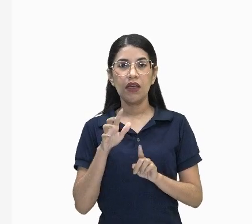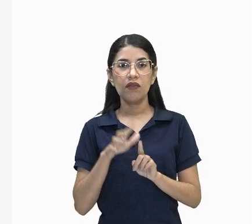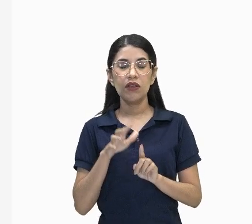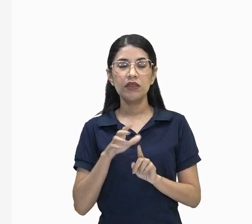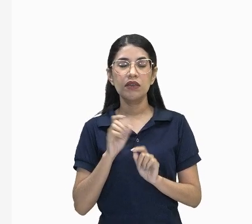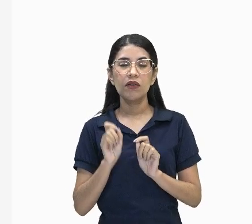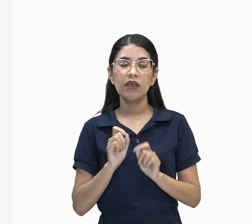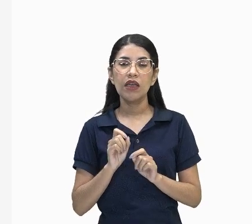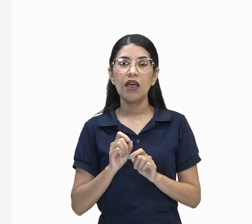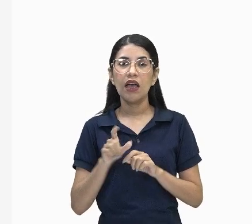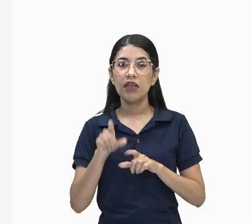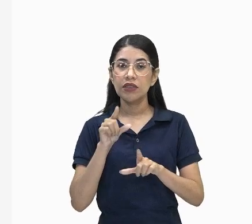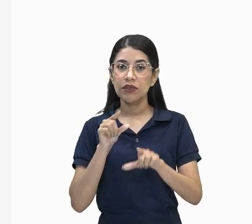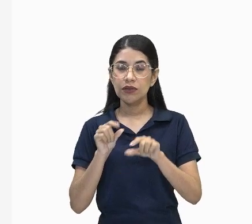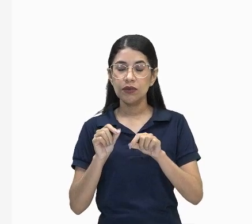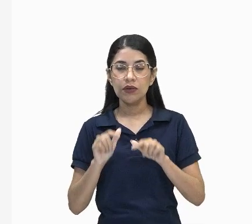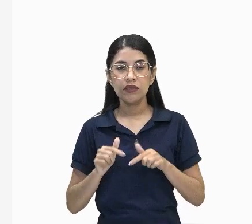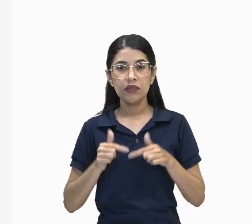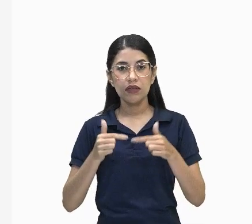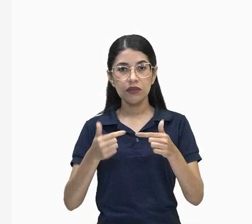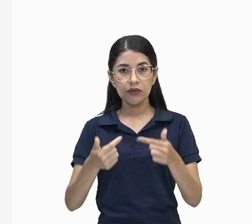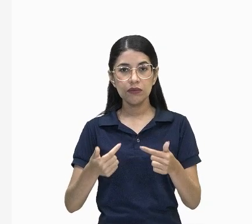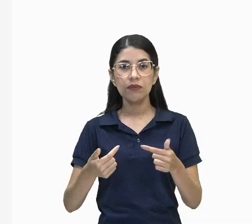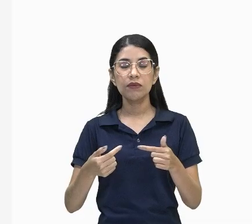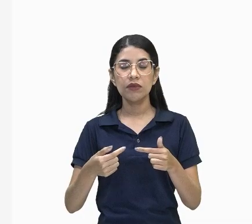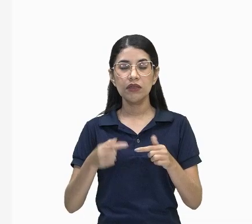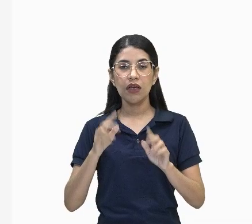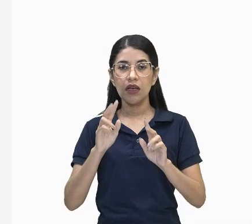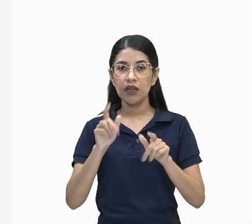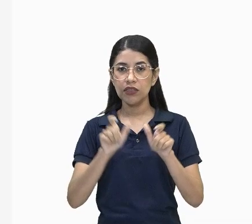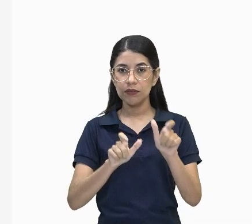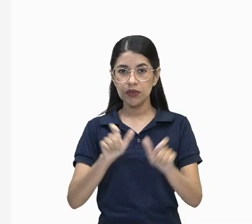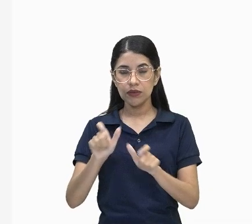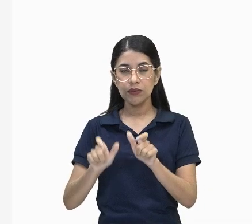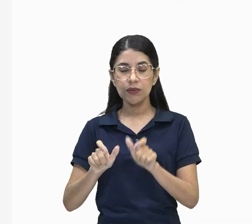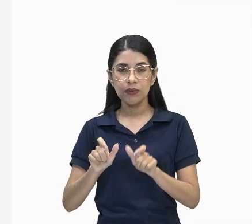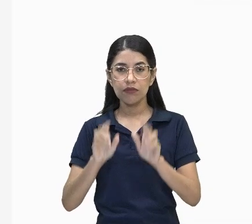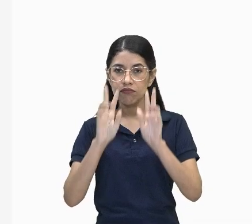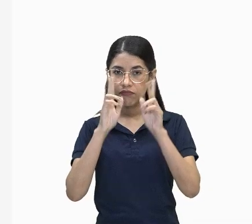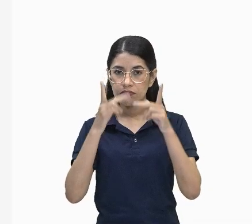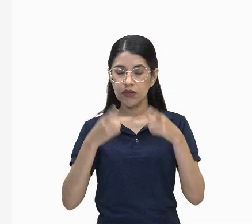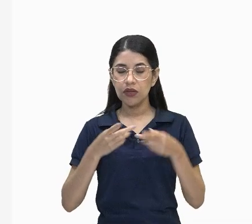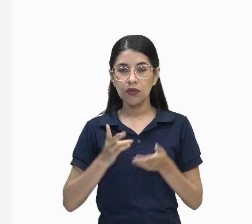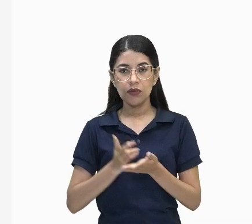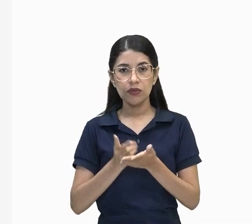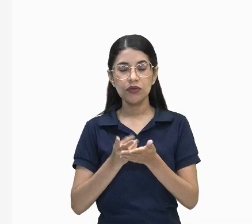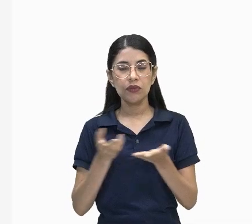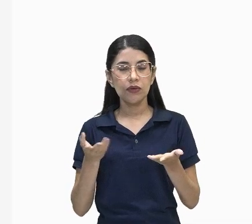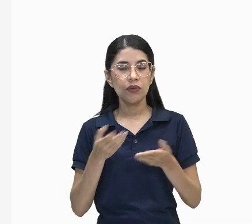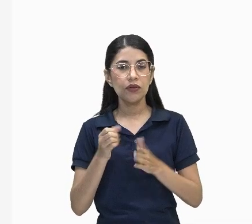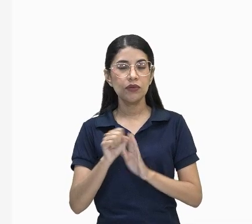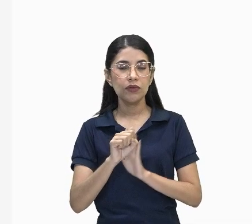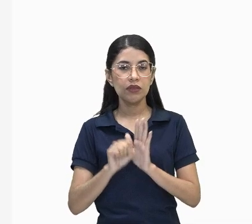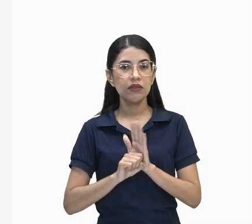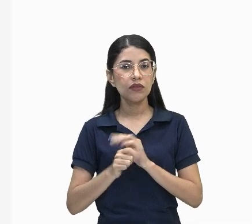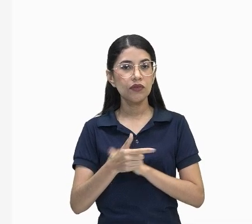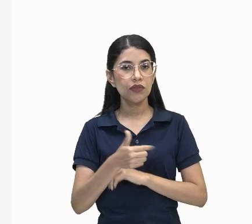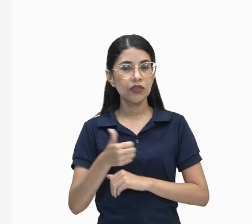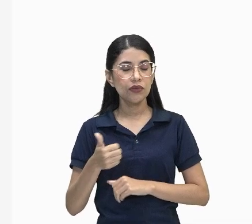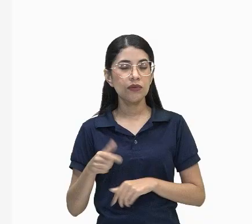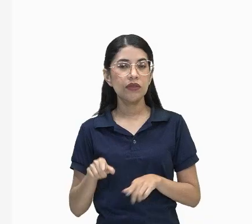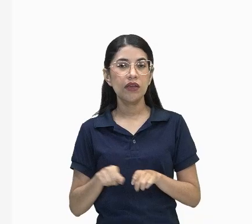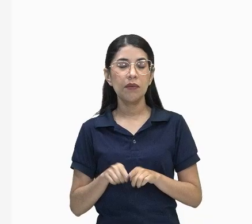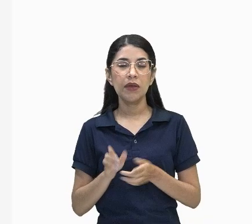as decisões e as atitudes dos seres humanos, das pessoas, ainda agora no século XXI, e muitas vezes